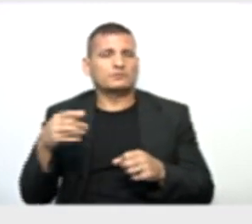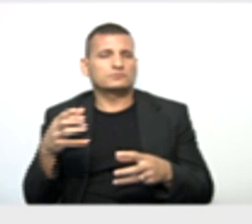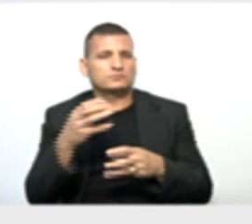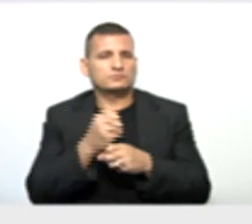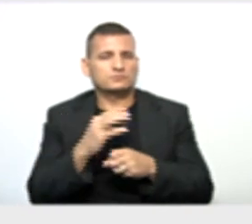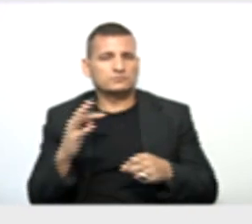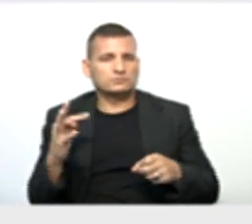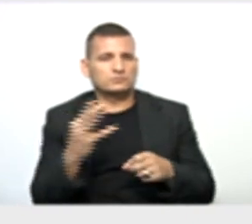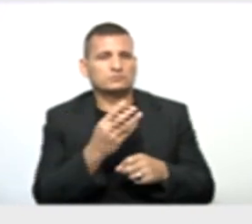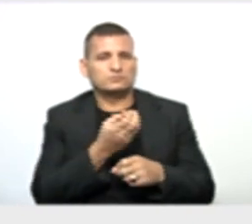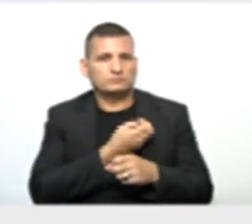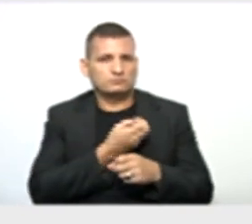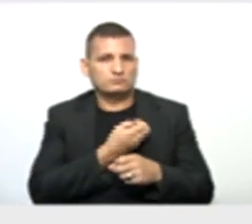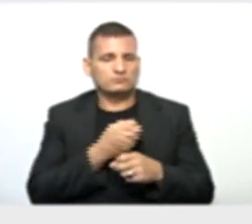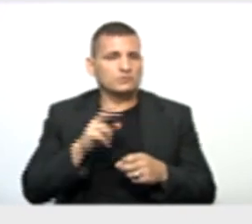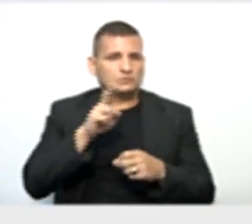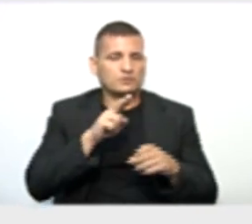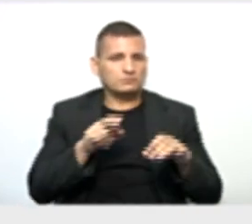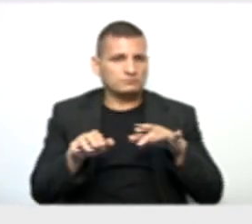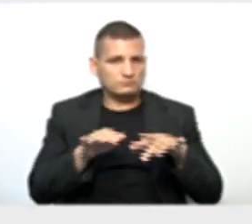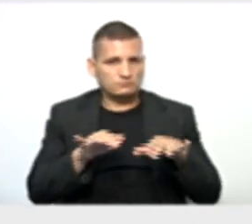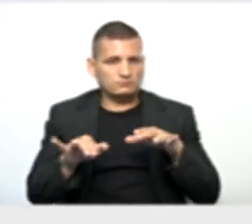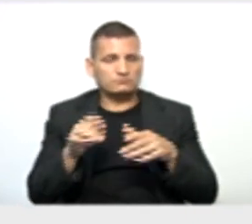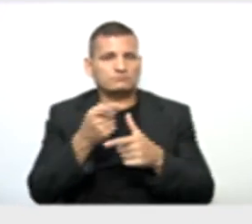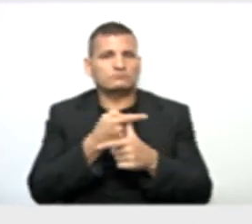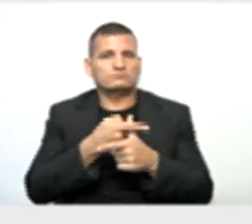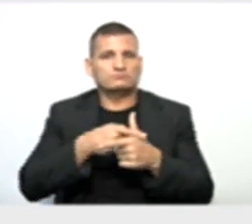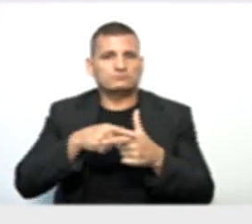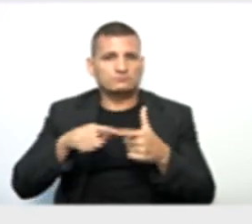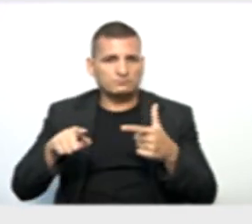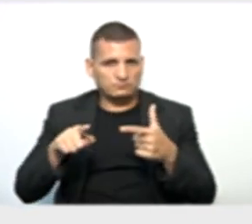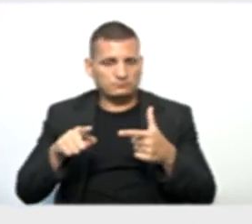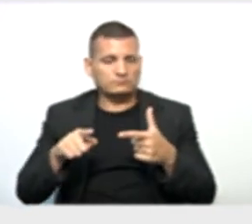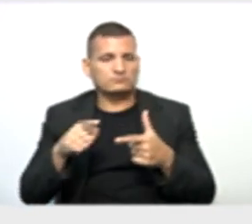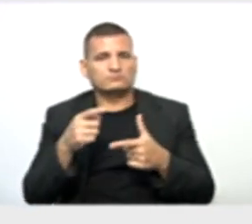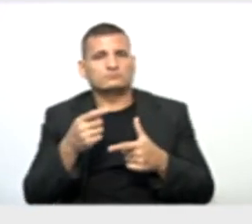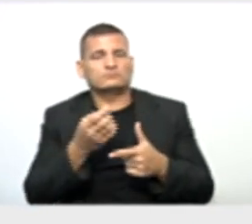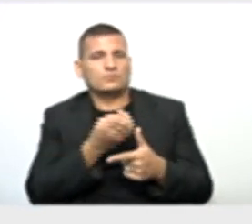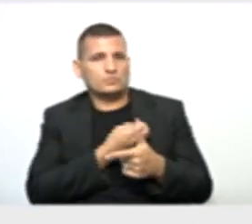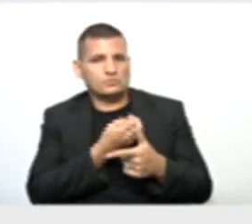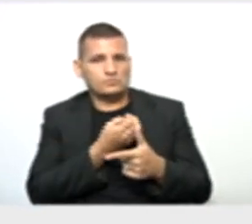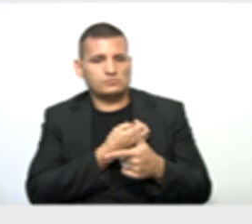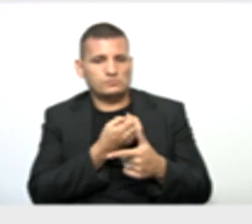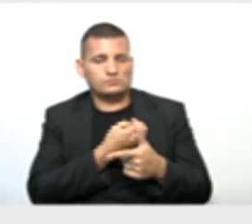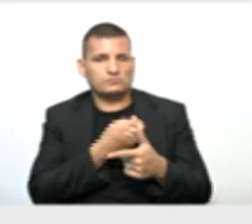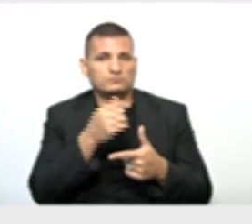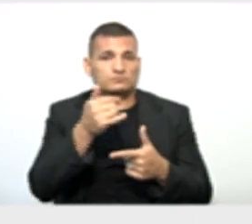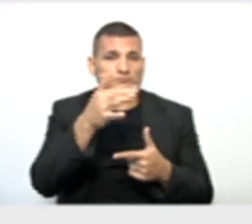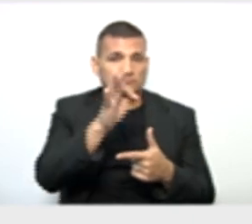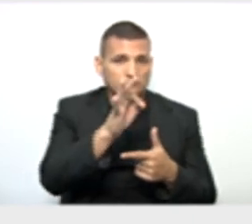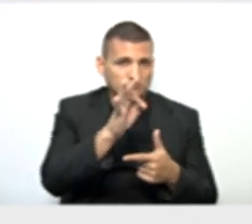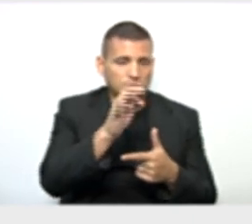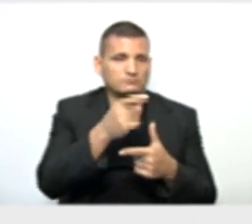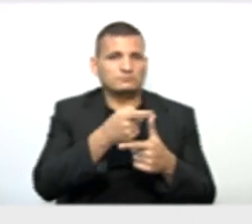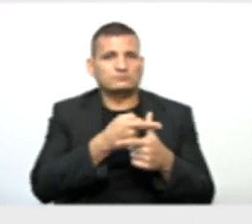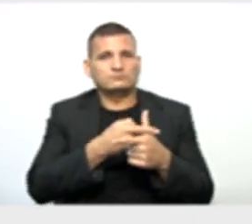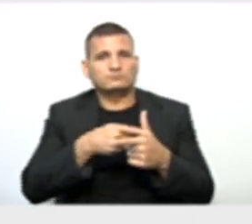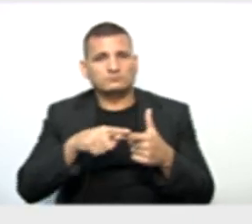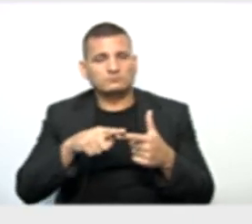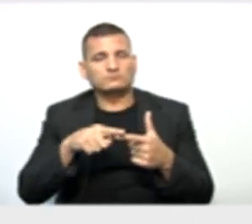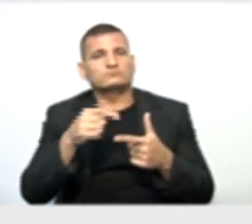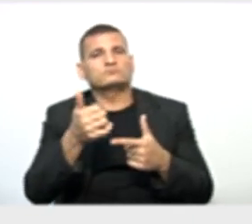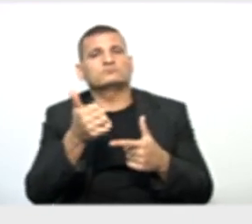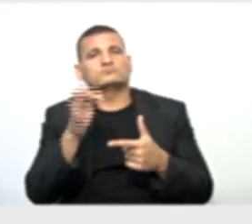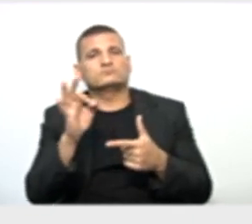os números que o usuário digitou e divide pela quantidade de números. Então, eu digitei 10 números, então vou dividir